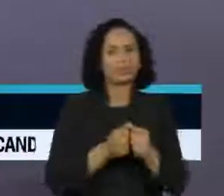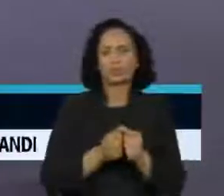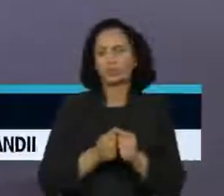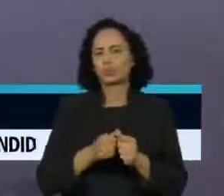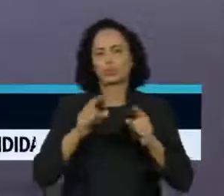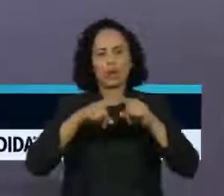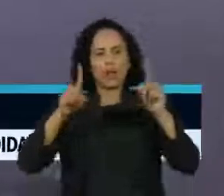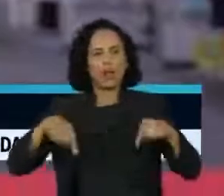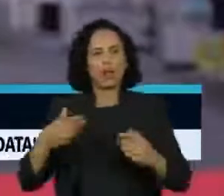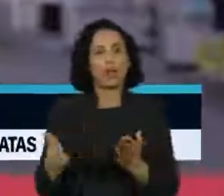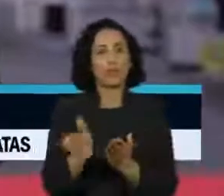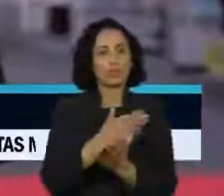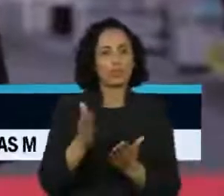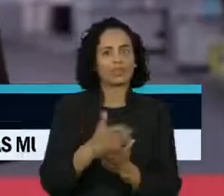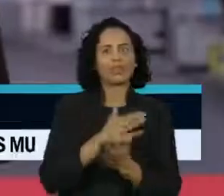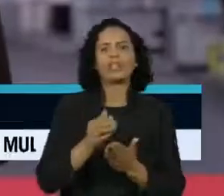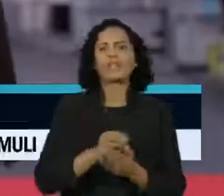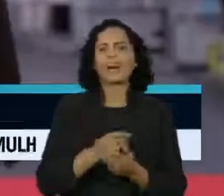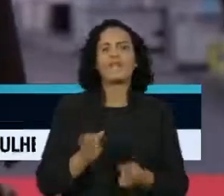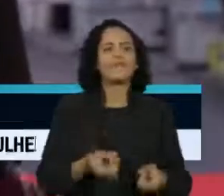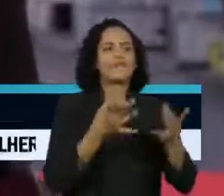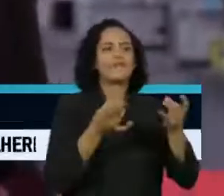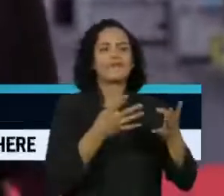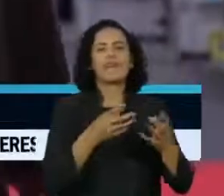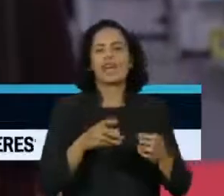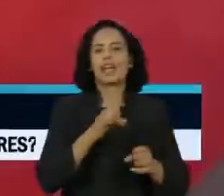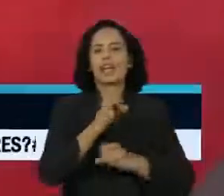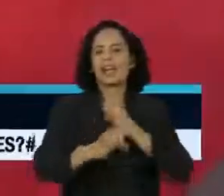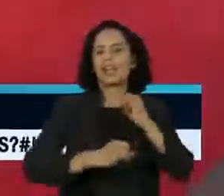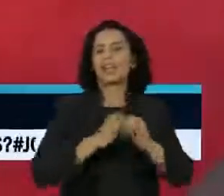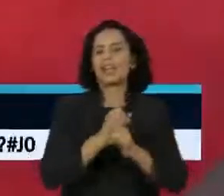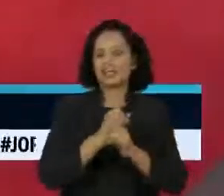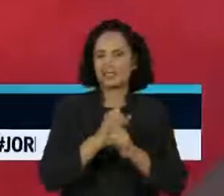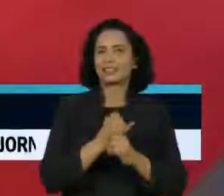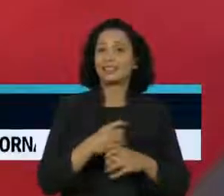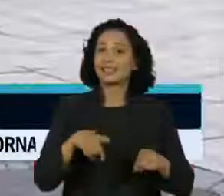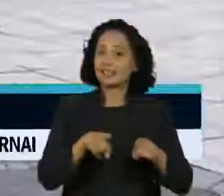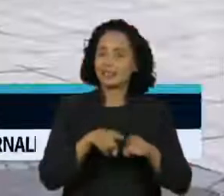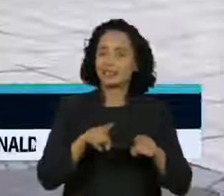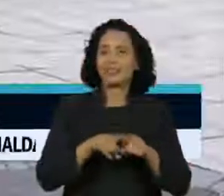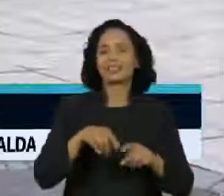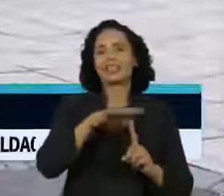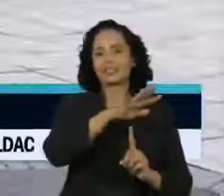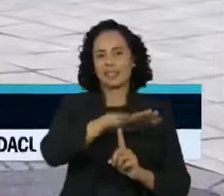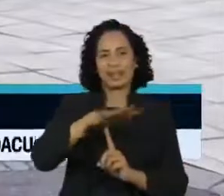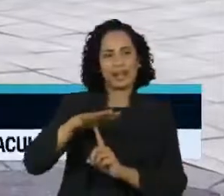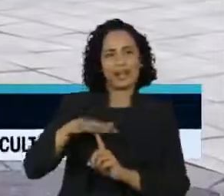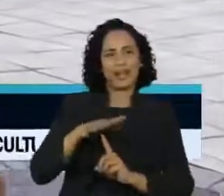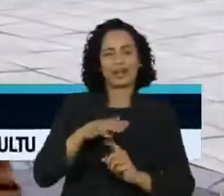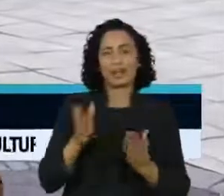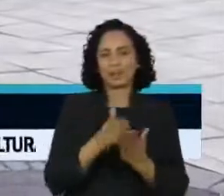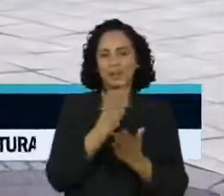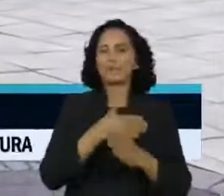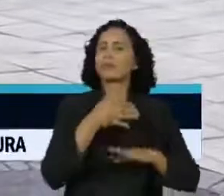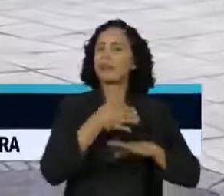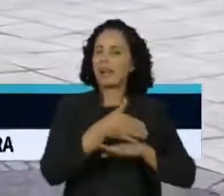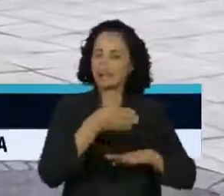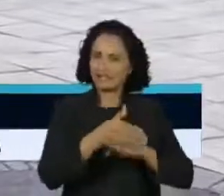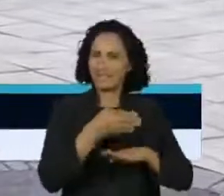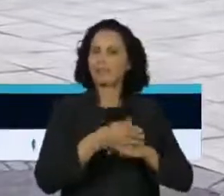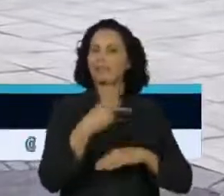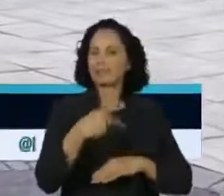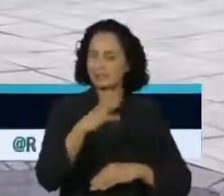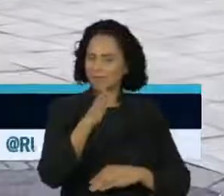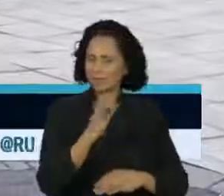lockdown para ampliar as vendas online. O salto foi de 20%. A Feira do Livro de Frankfurt também tem participação brasileira. Além